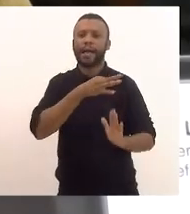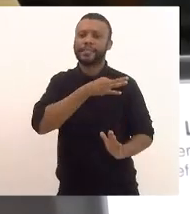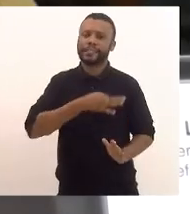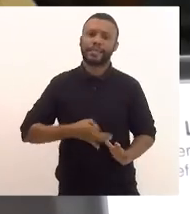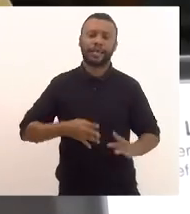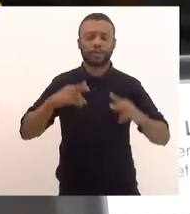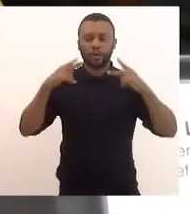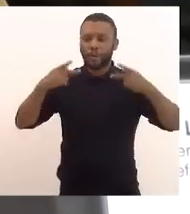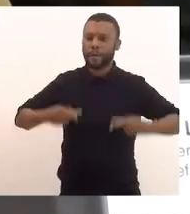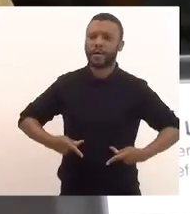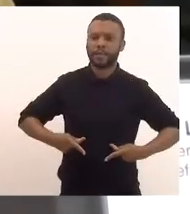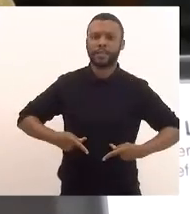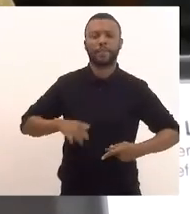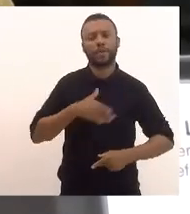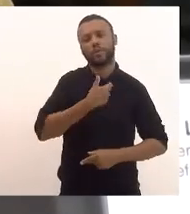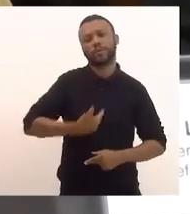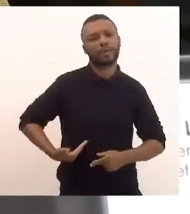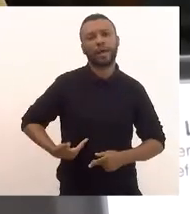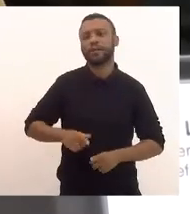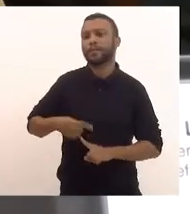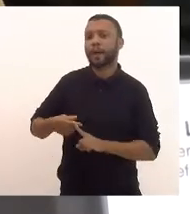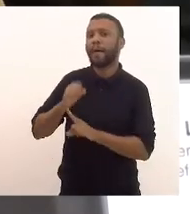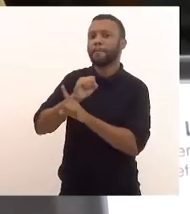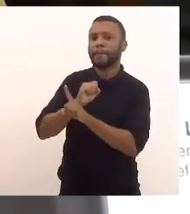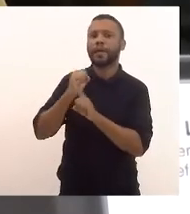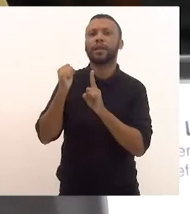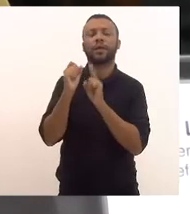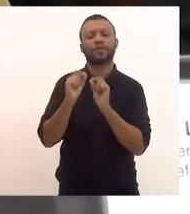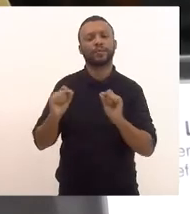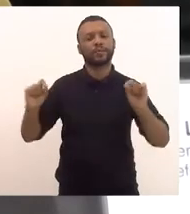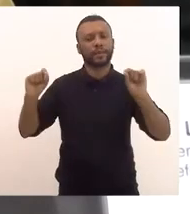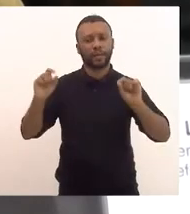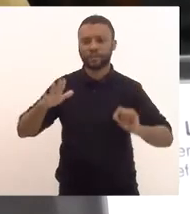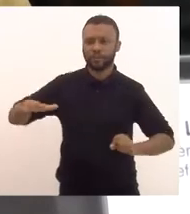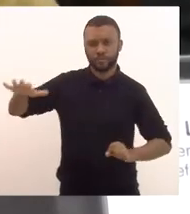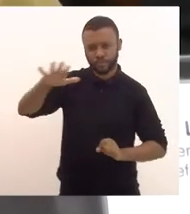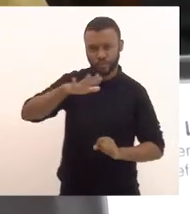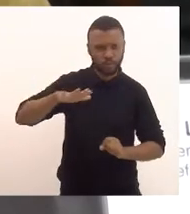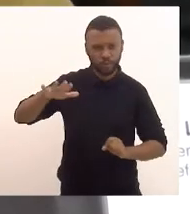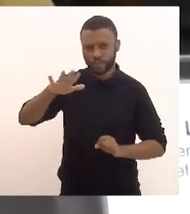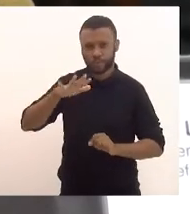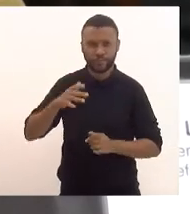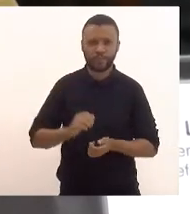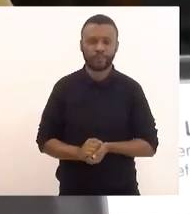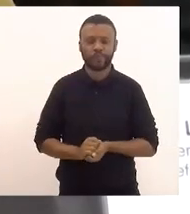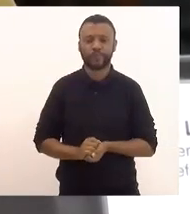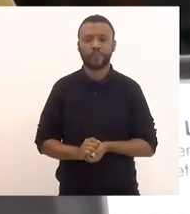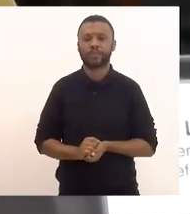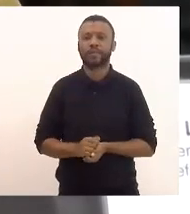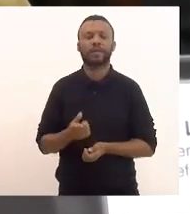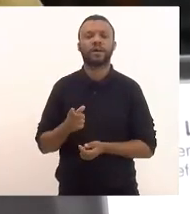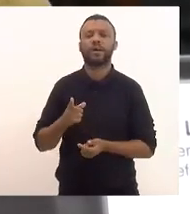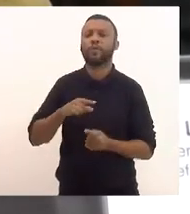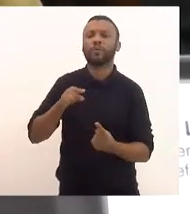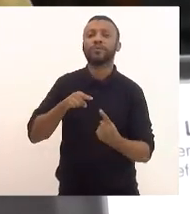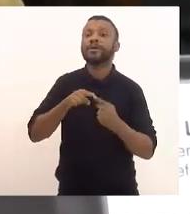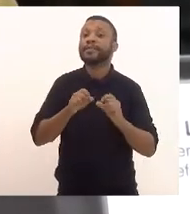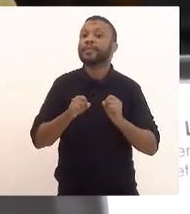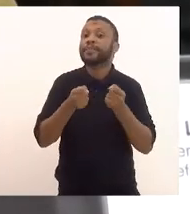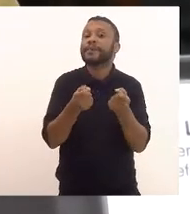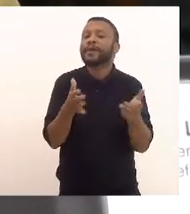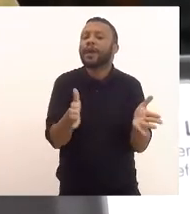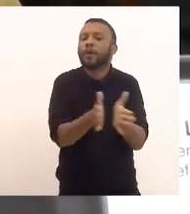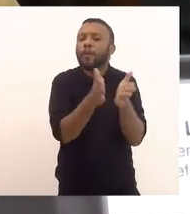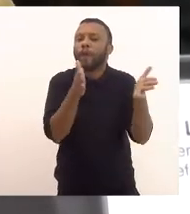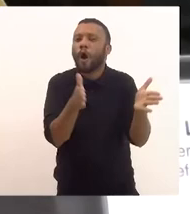humana pelo Estado e pela sociedade como um todo é através da defesa de vulneráveis no país e que